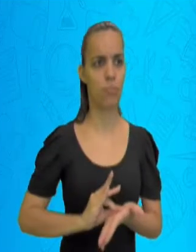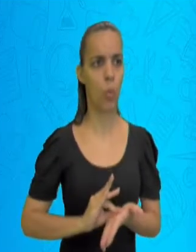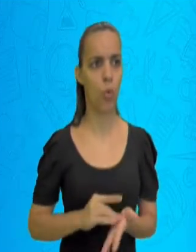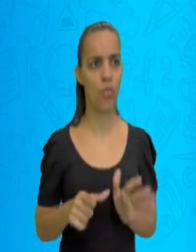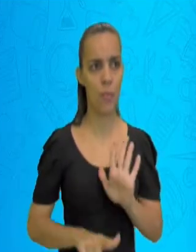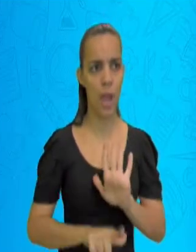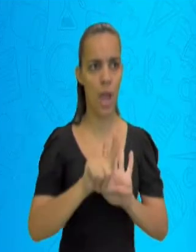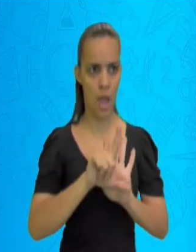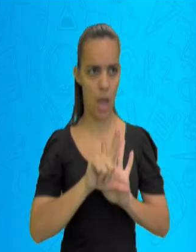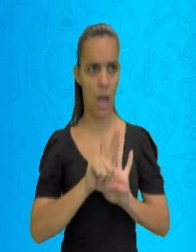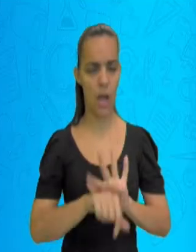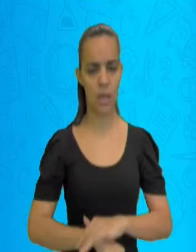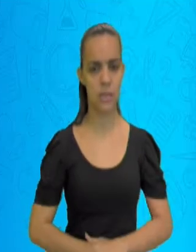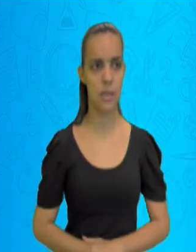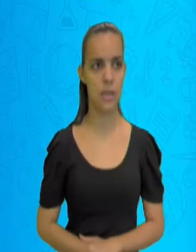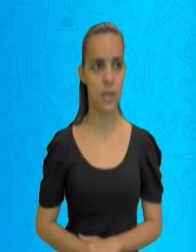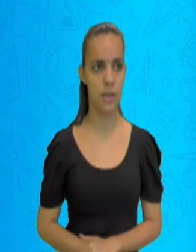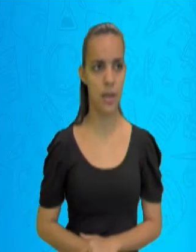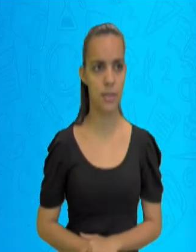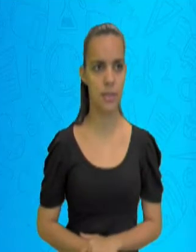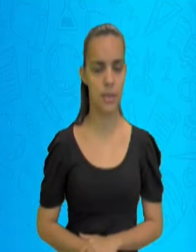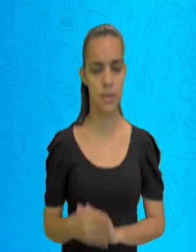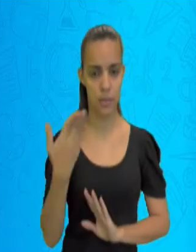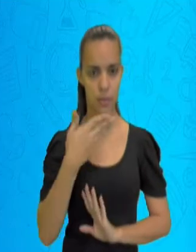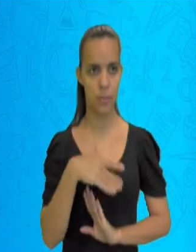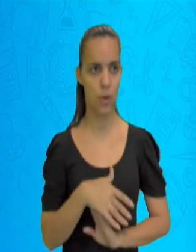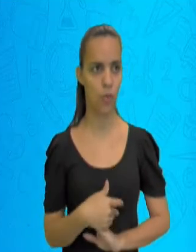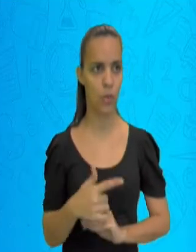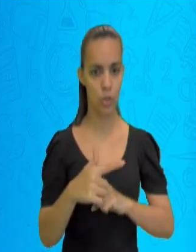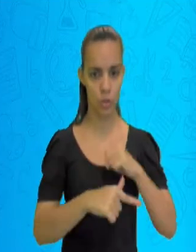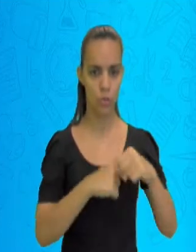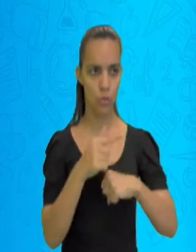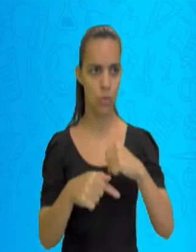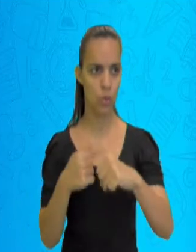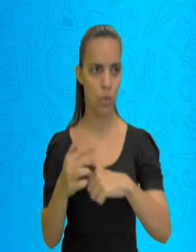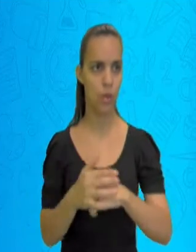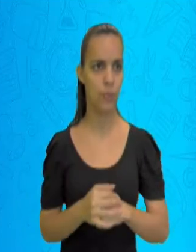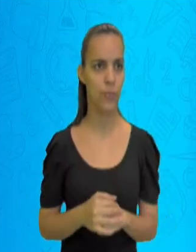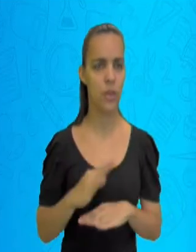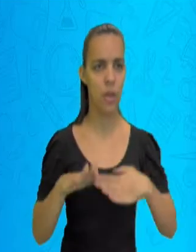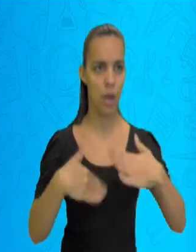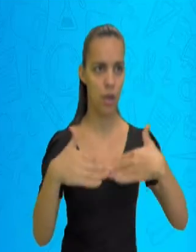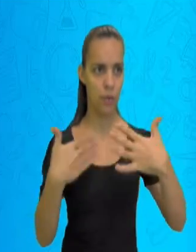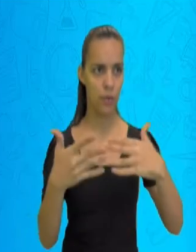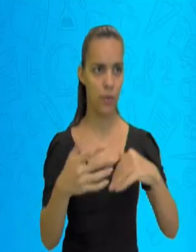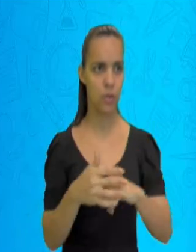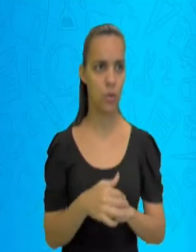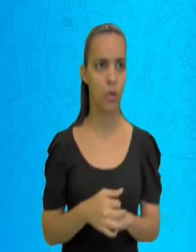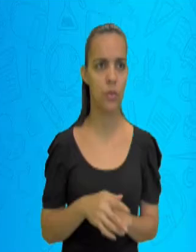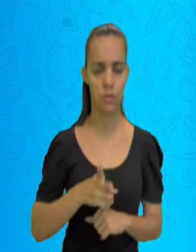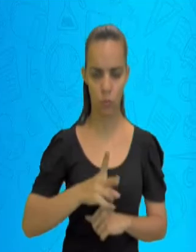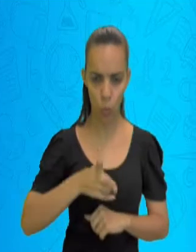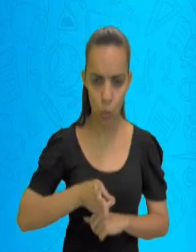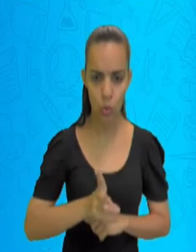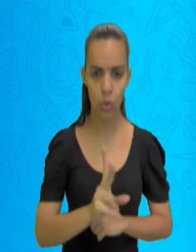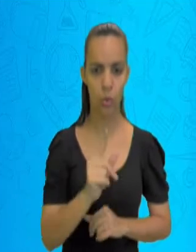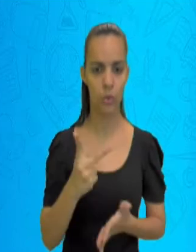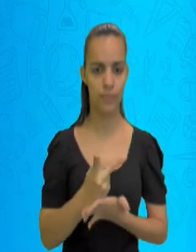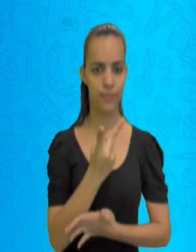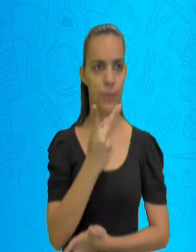de Proust e Lavoisier. Mas a evolução aconteceu.